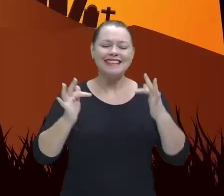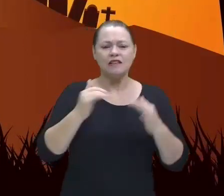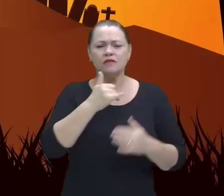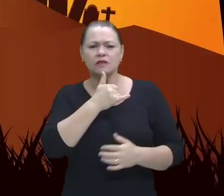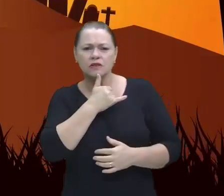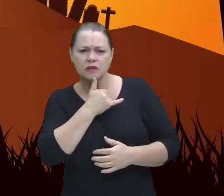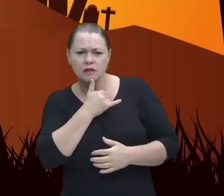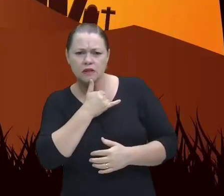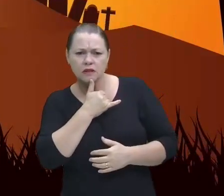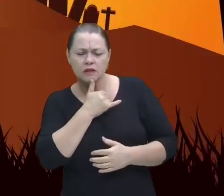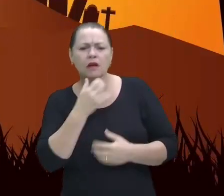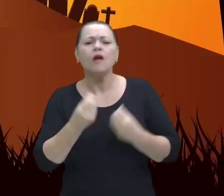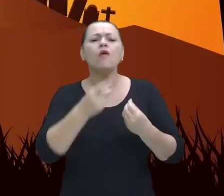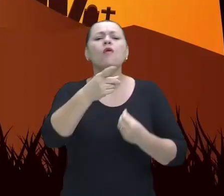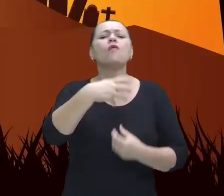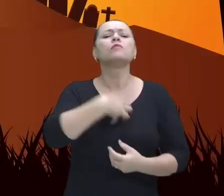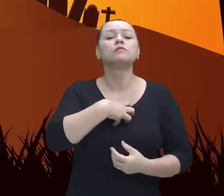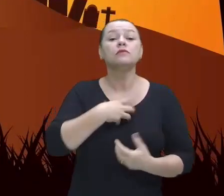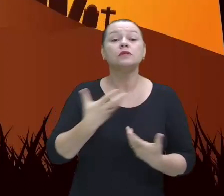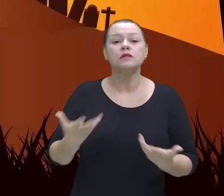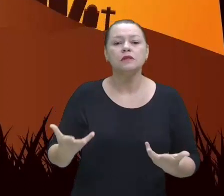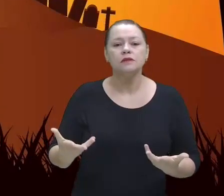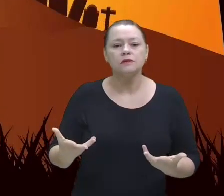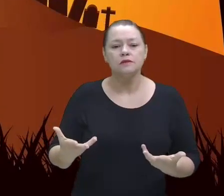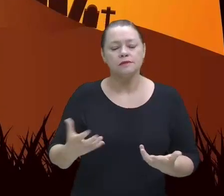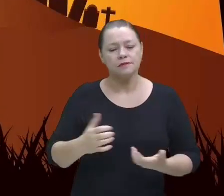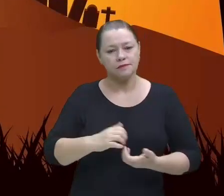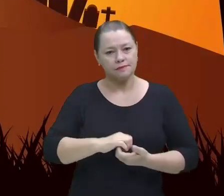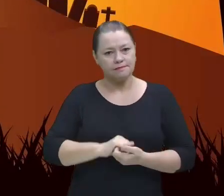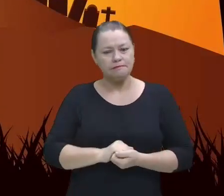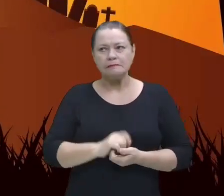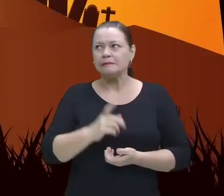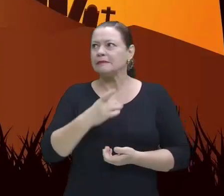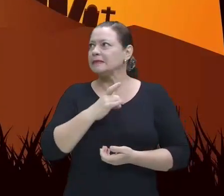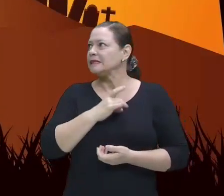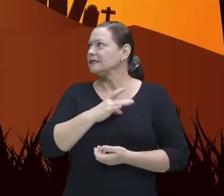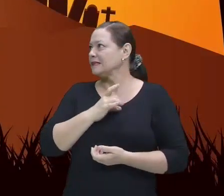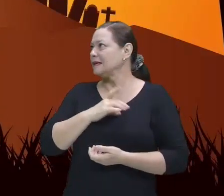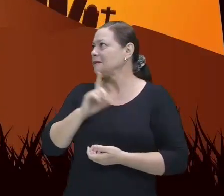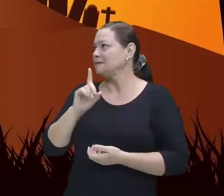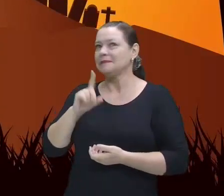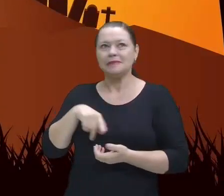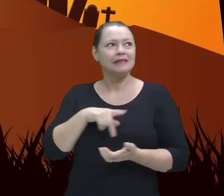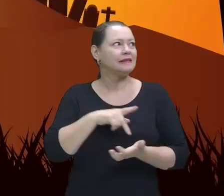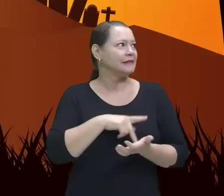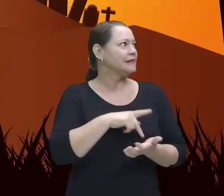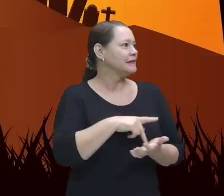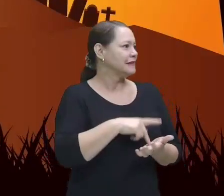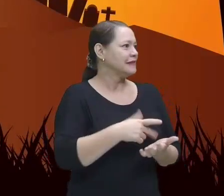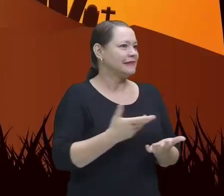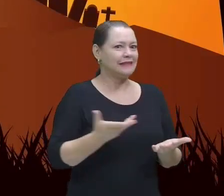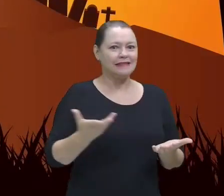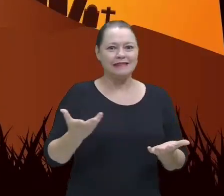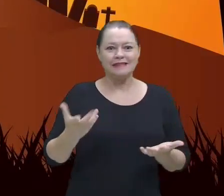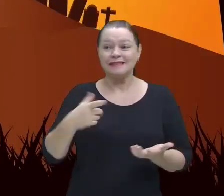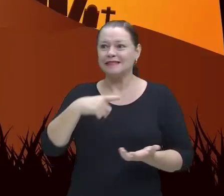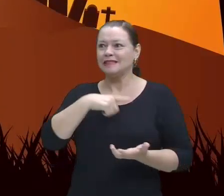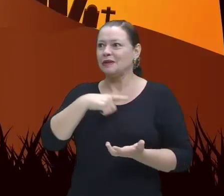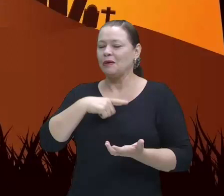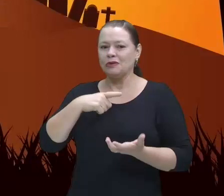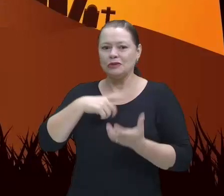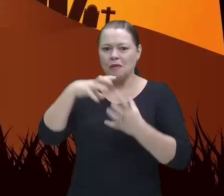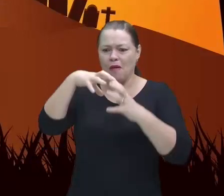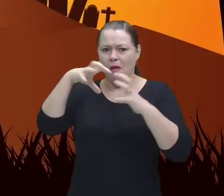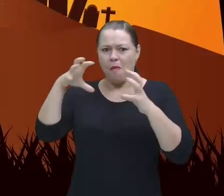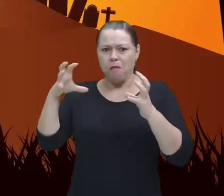Tristeza? Como você se sente? Dá medo, não é verdade? Nós temos aqui abóboras de